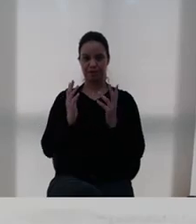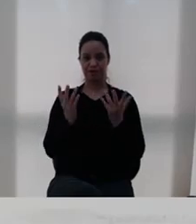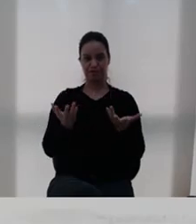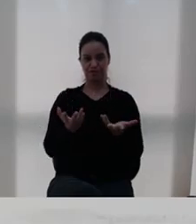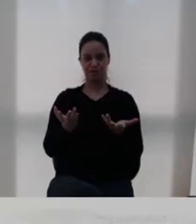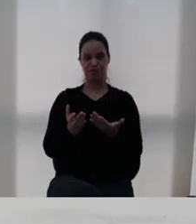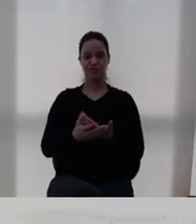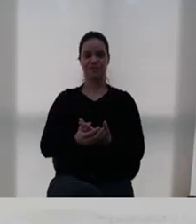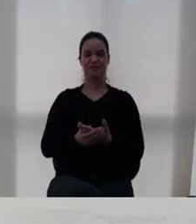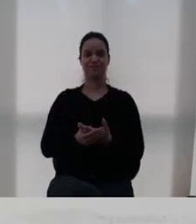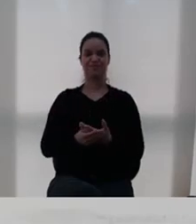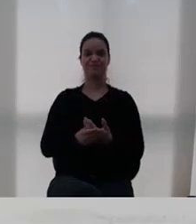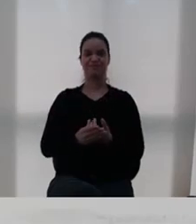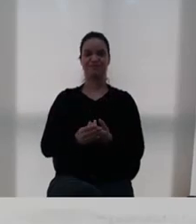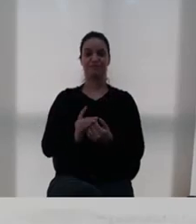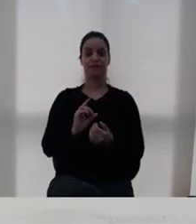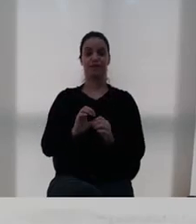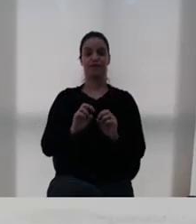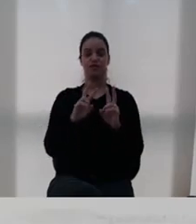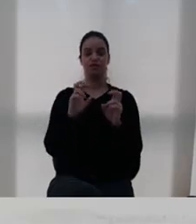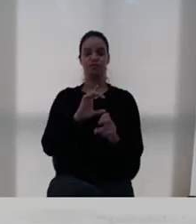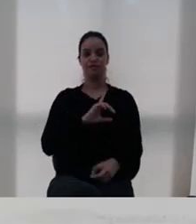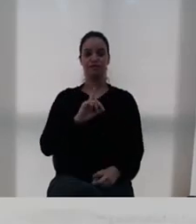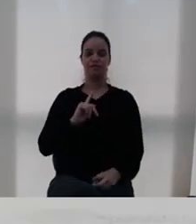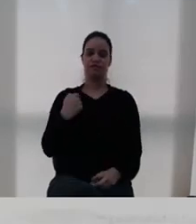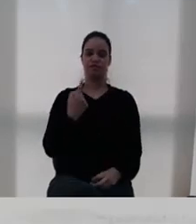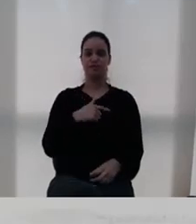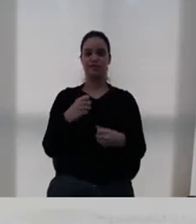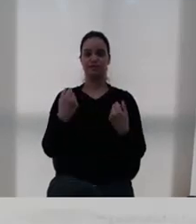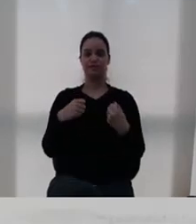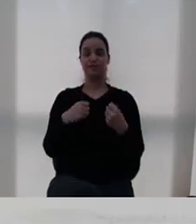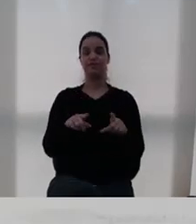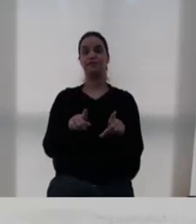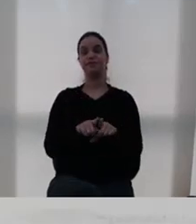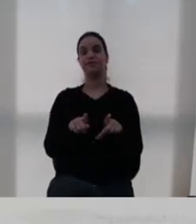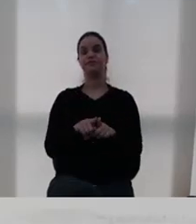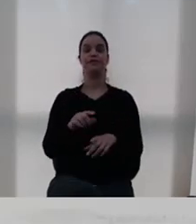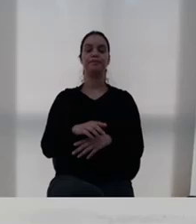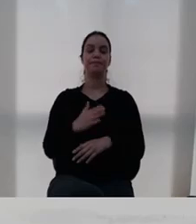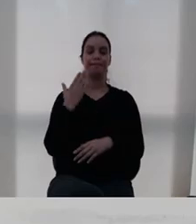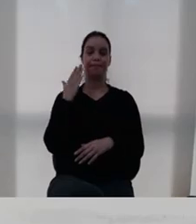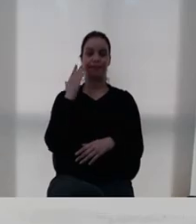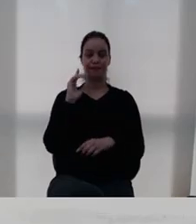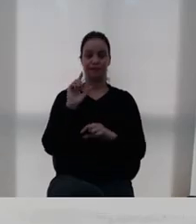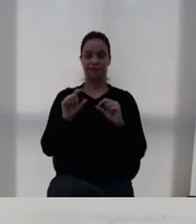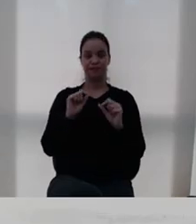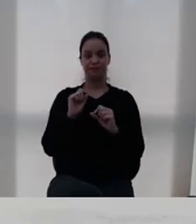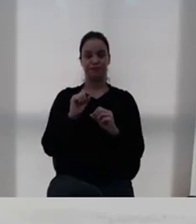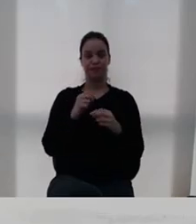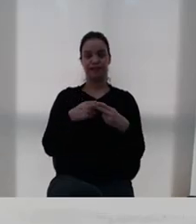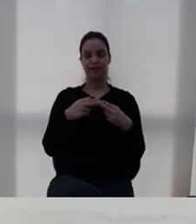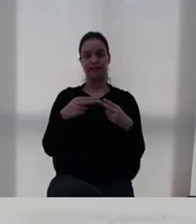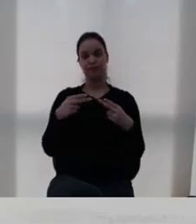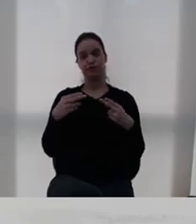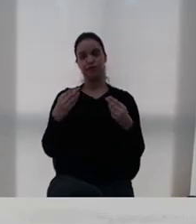muito importante em termos de defensoria pública, até porque nós precisamos, entre nós, retomar uma coisa que